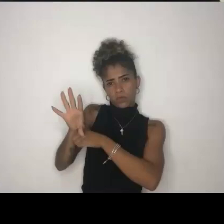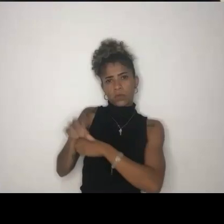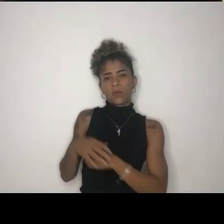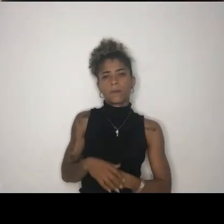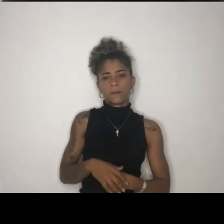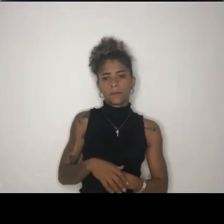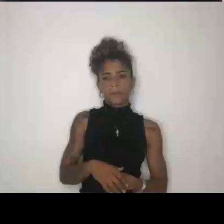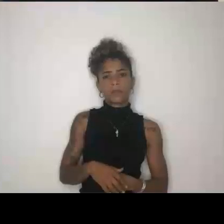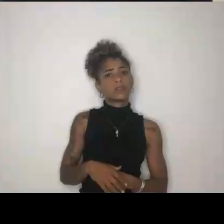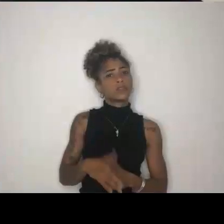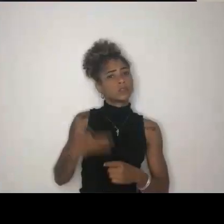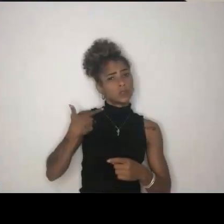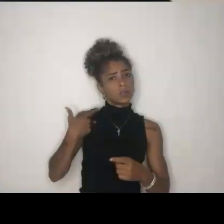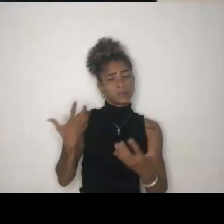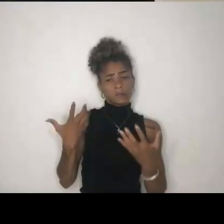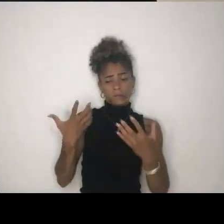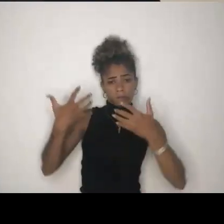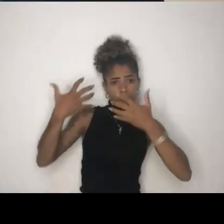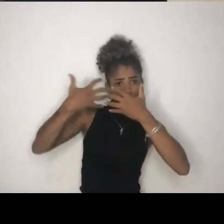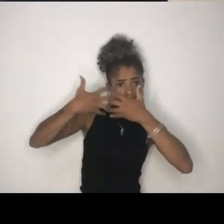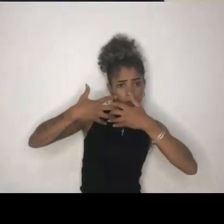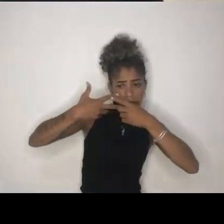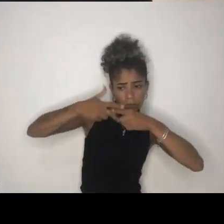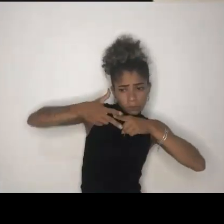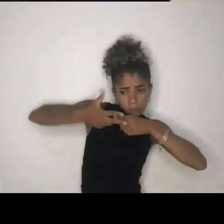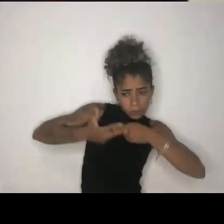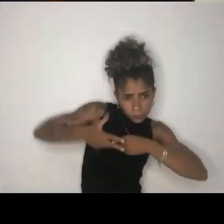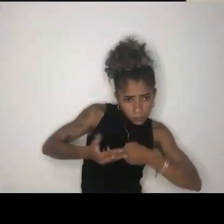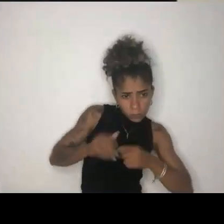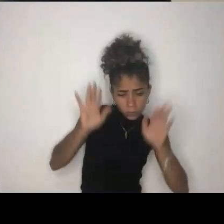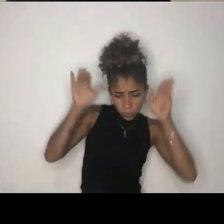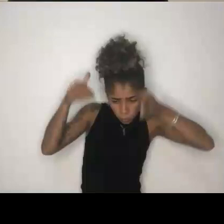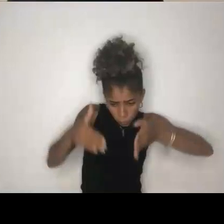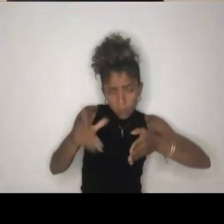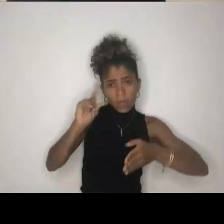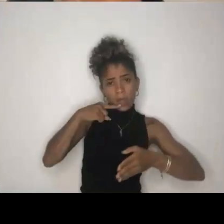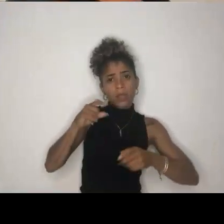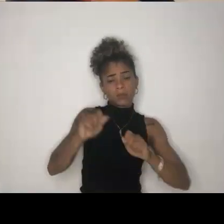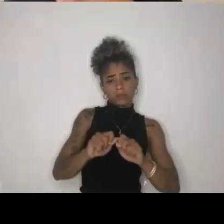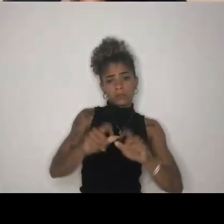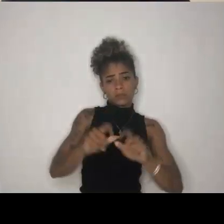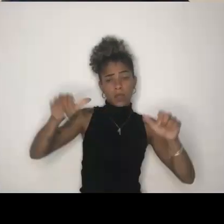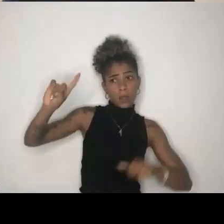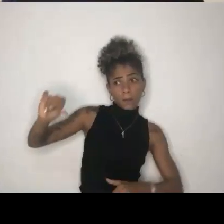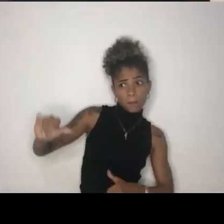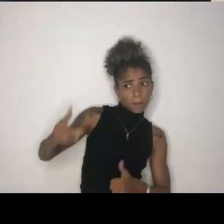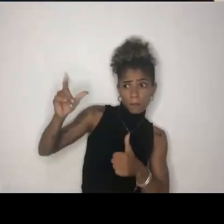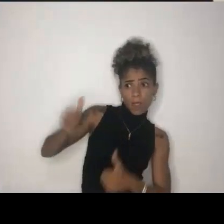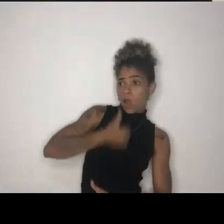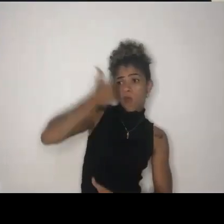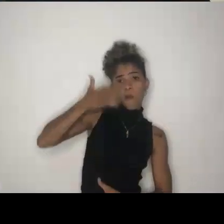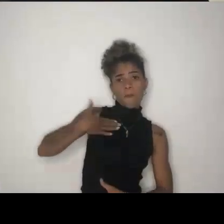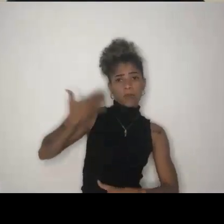configuração e a partir daí esse estudo no 3D aperfeiçoou o meu trabalho foi quando eu realmente